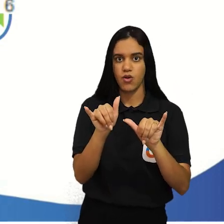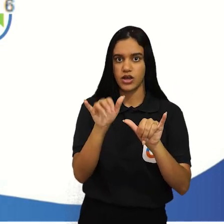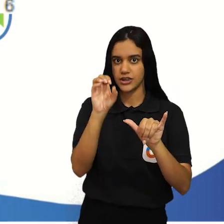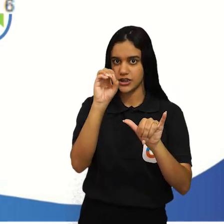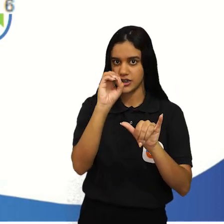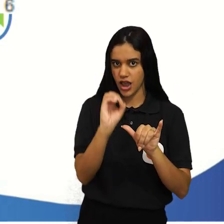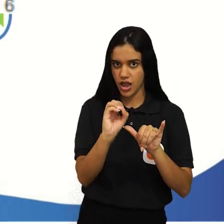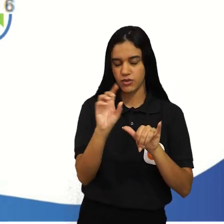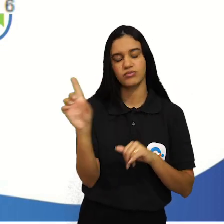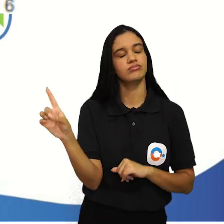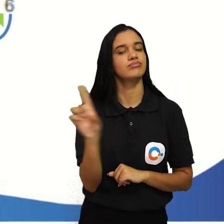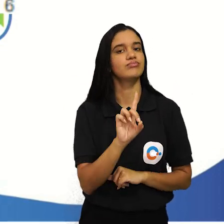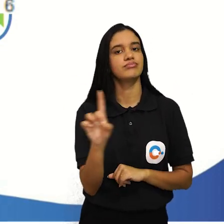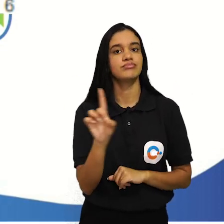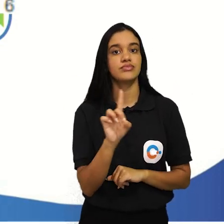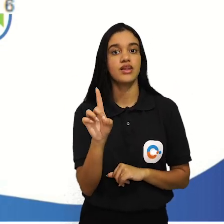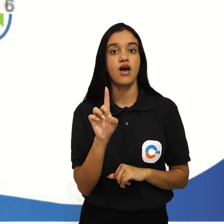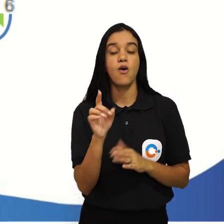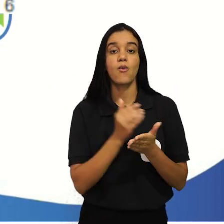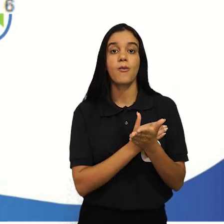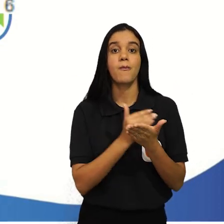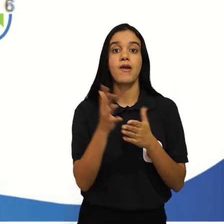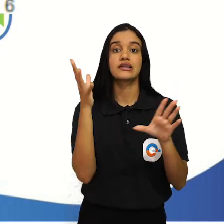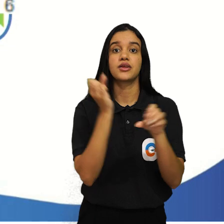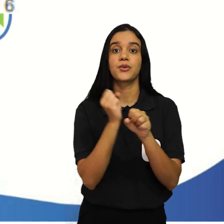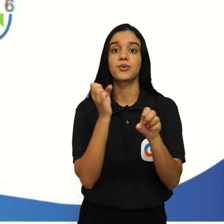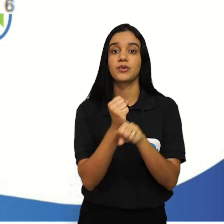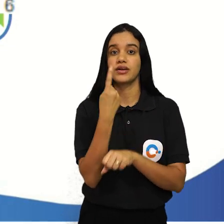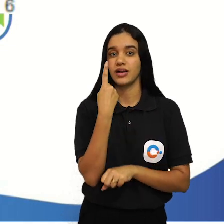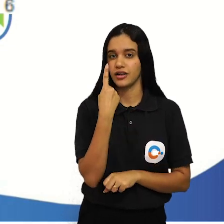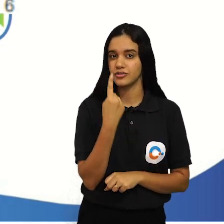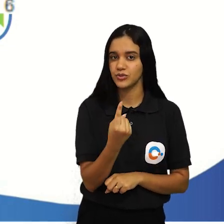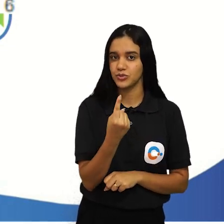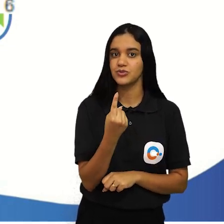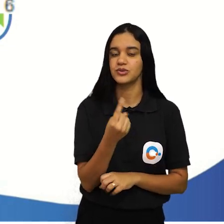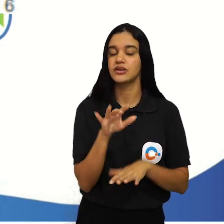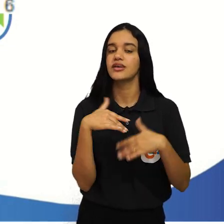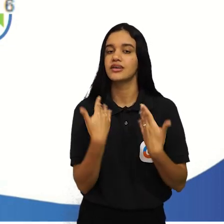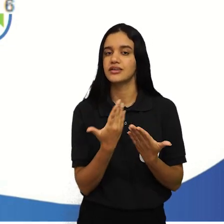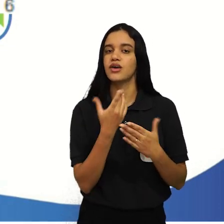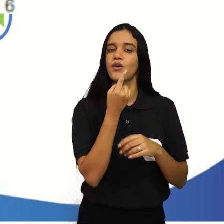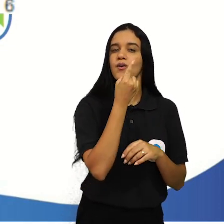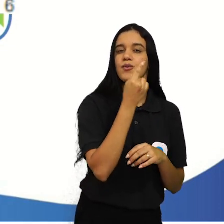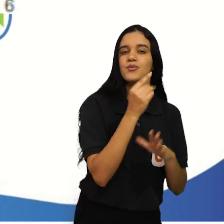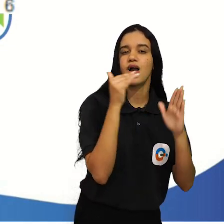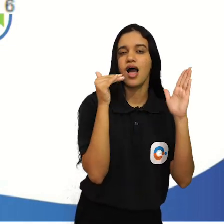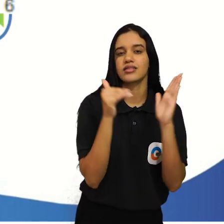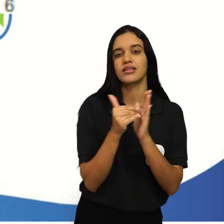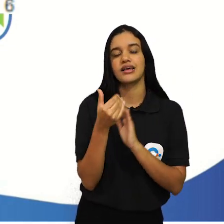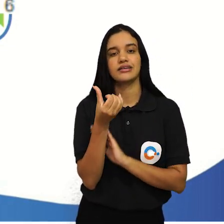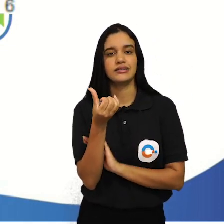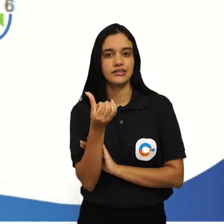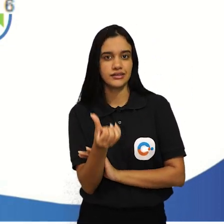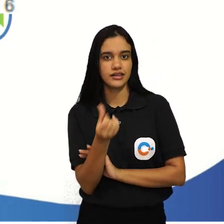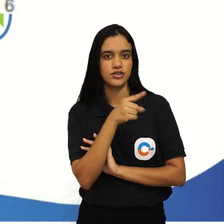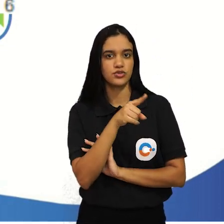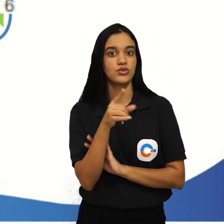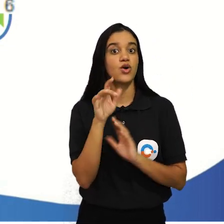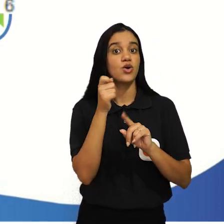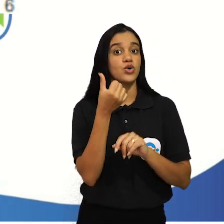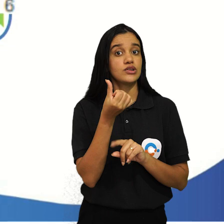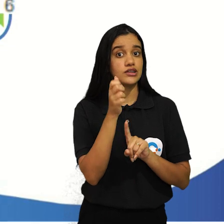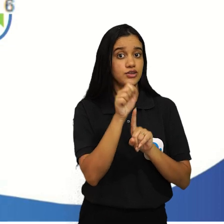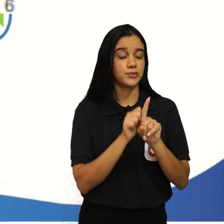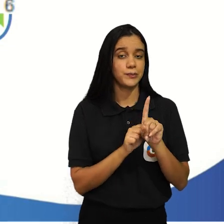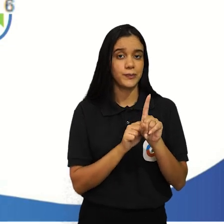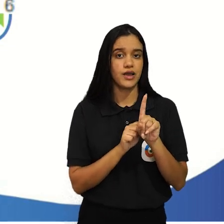Tá? Ele já começa a contar no 1, ó. Então, de 1 até 6, que foi o sexto mês,